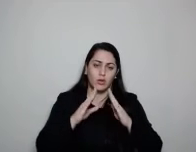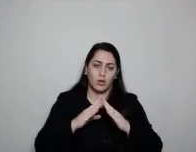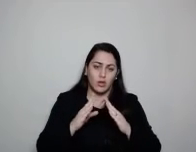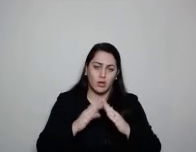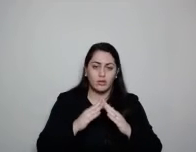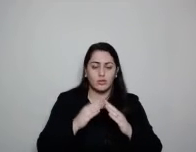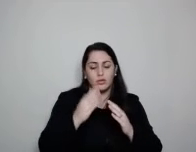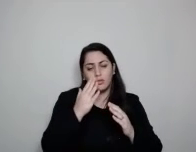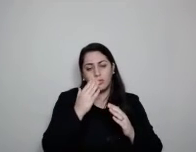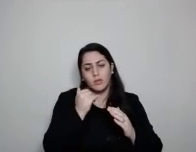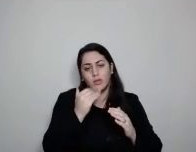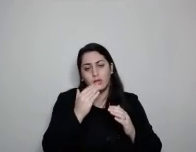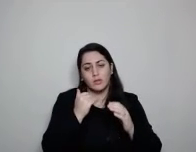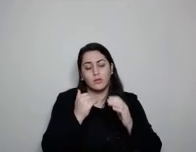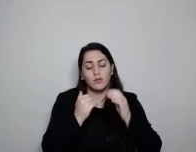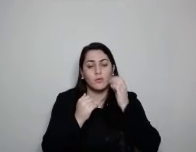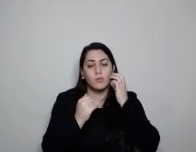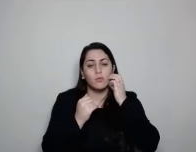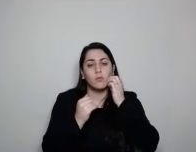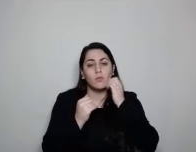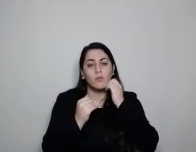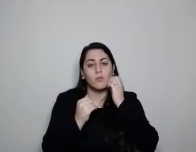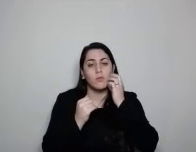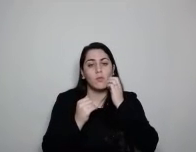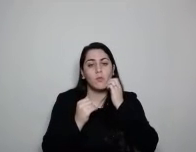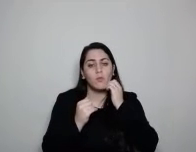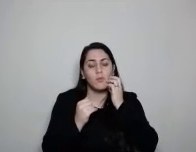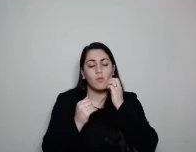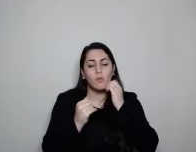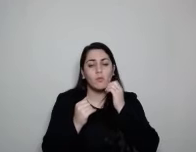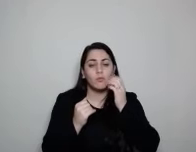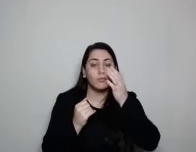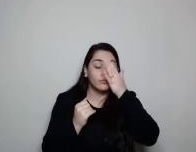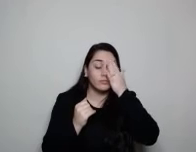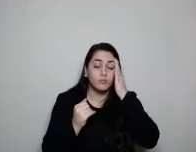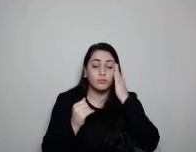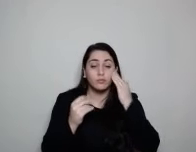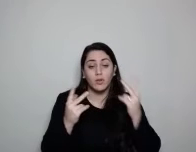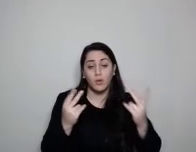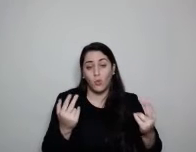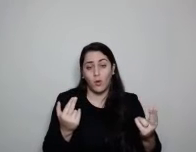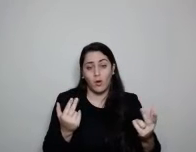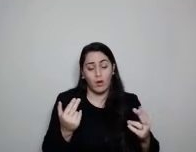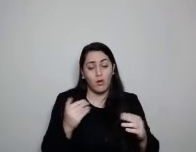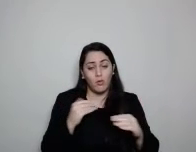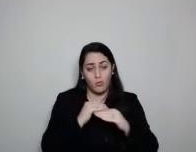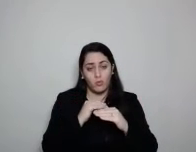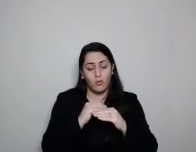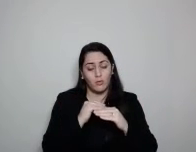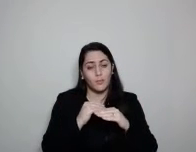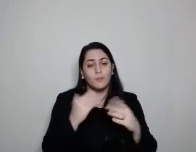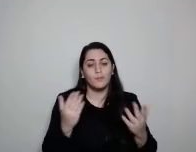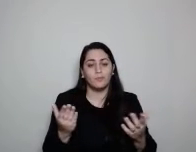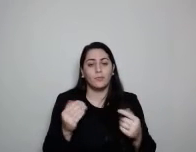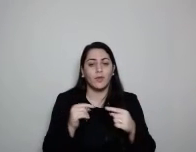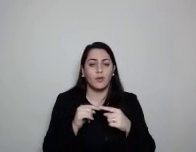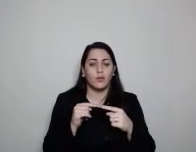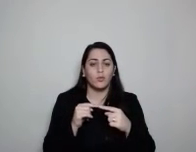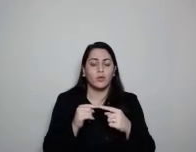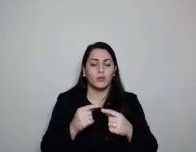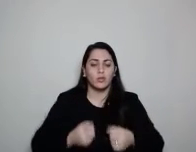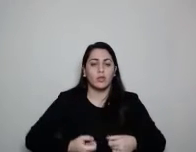com relação às despesas maiores, que são escola e plano de saúde, essas despesas, como ofertado pelo meu